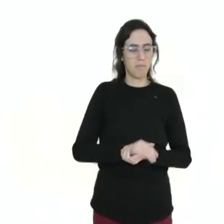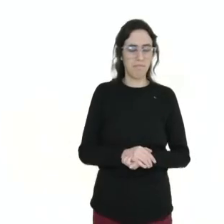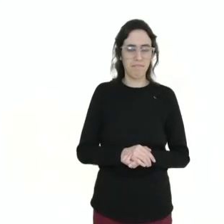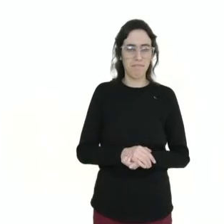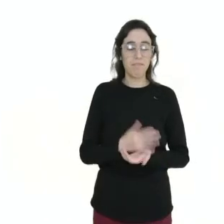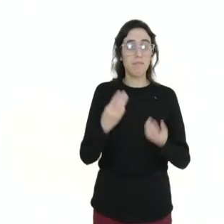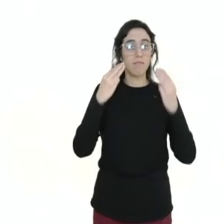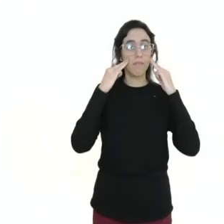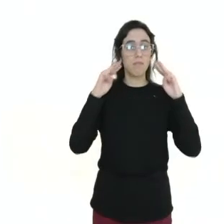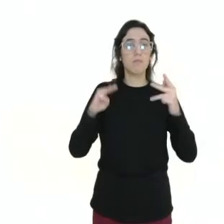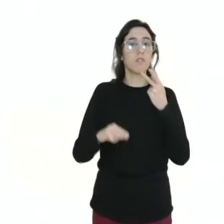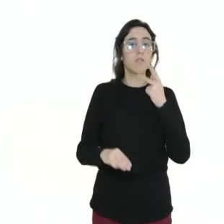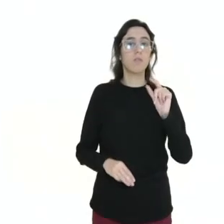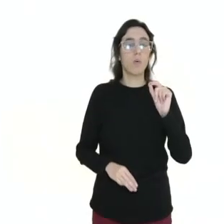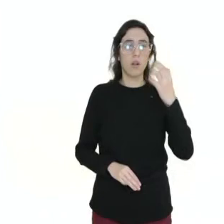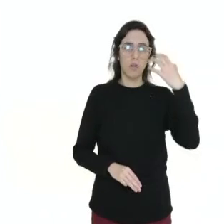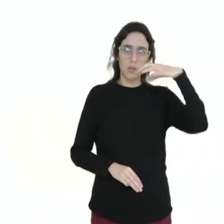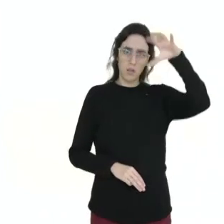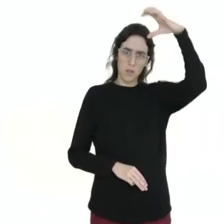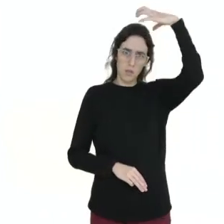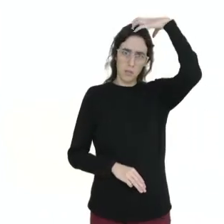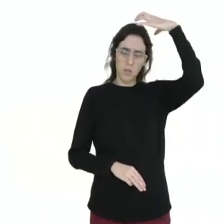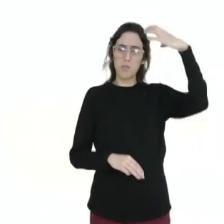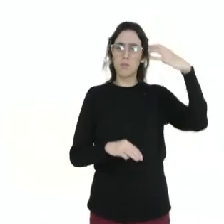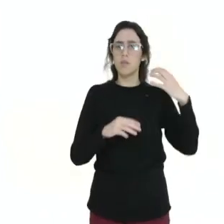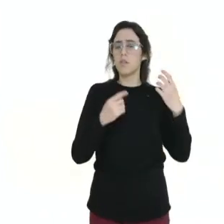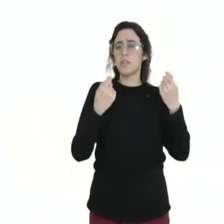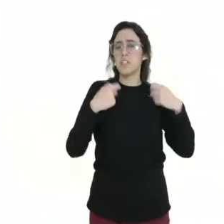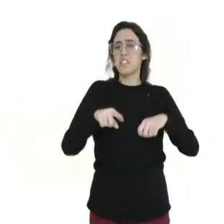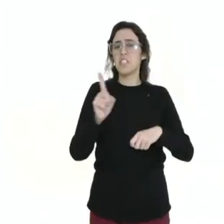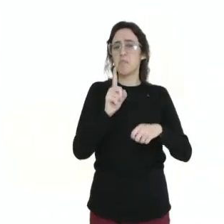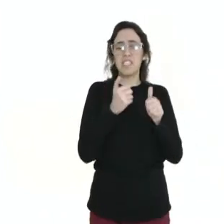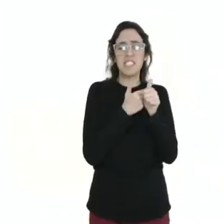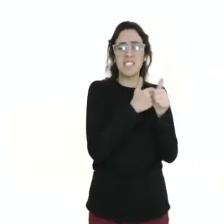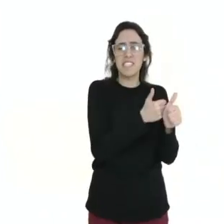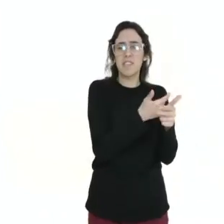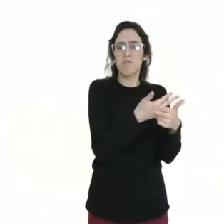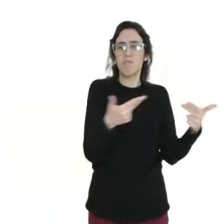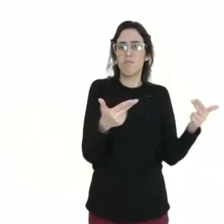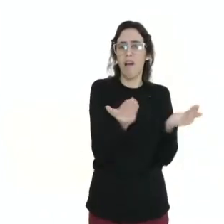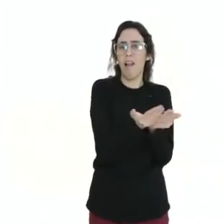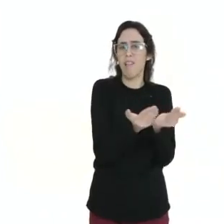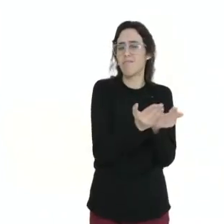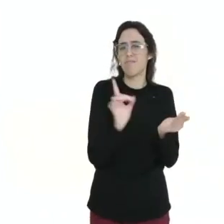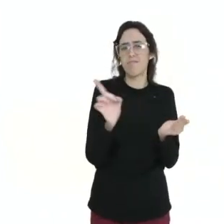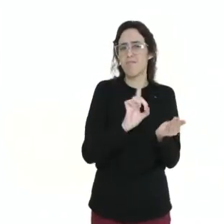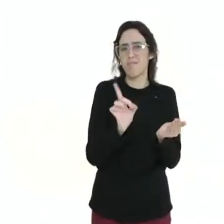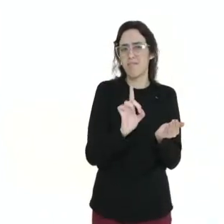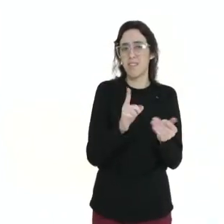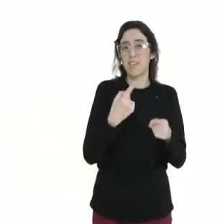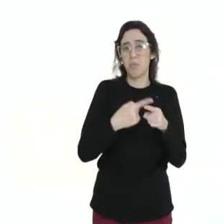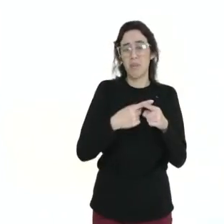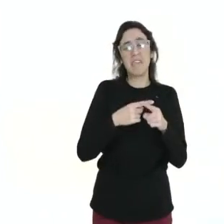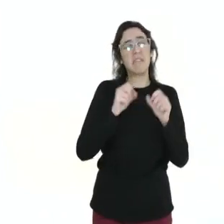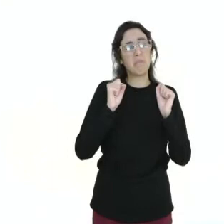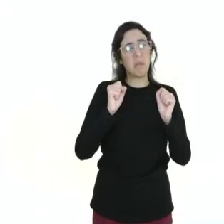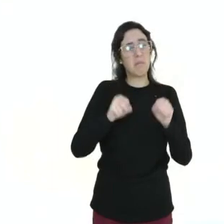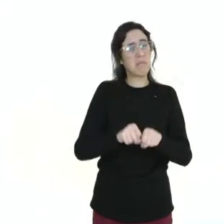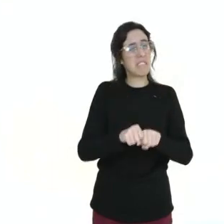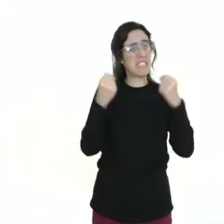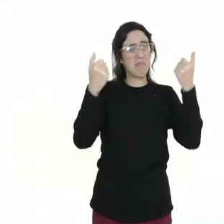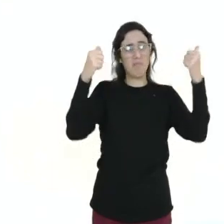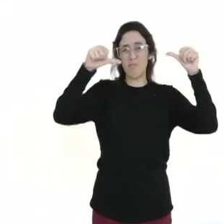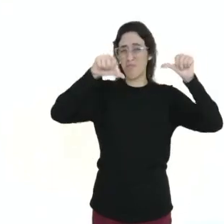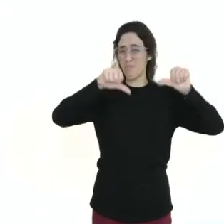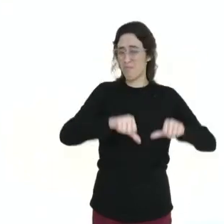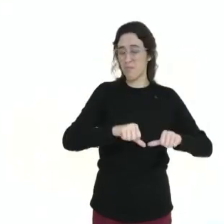o príncipe não deve se valer da moral cristã, pois isso pode significar a sua própria ruína. O príncipe precisa